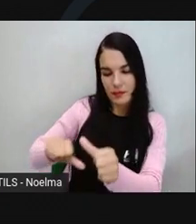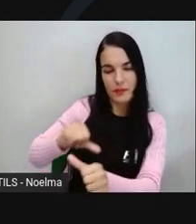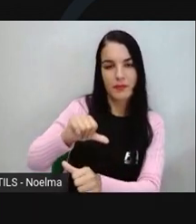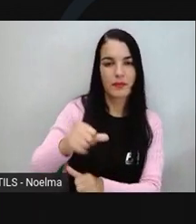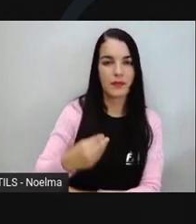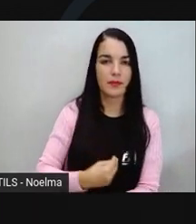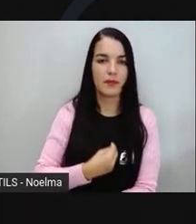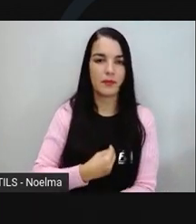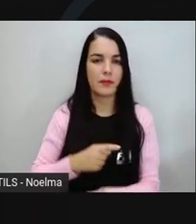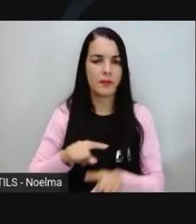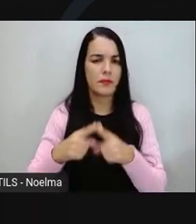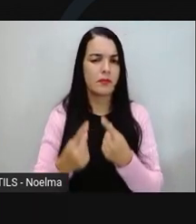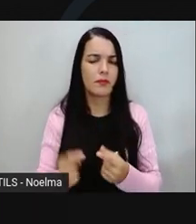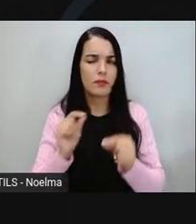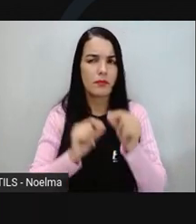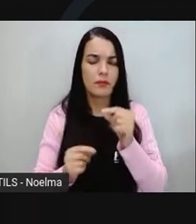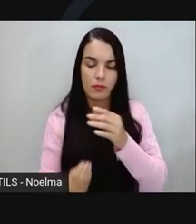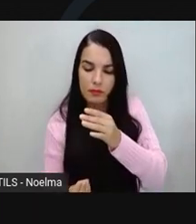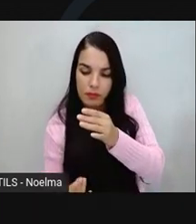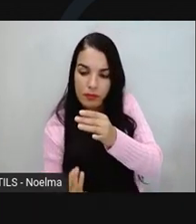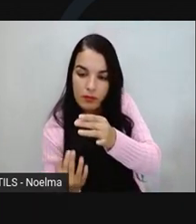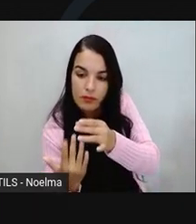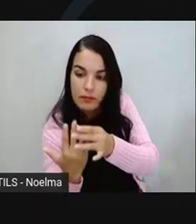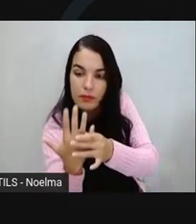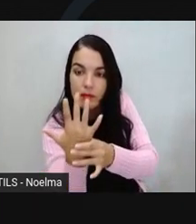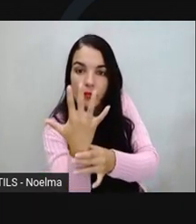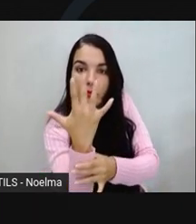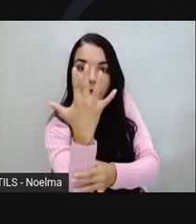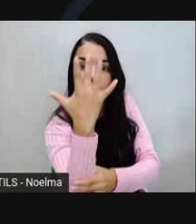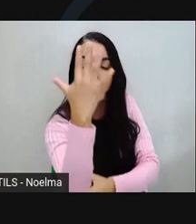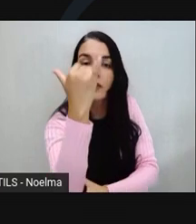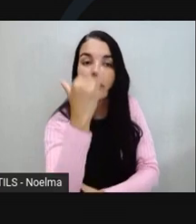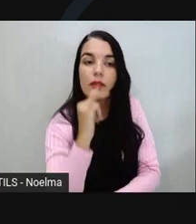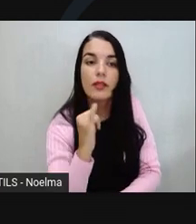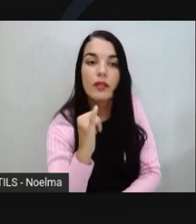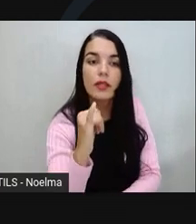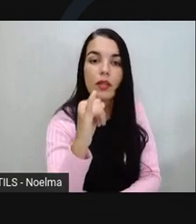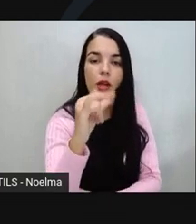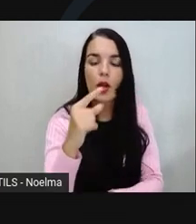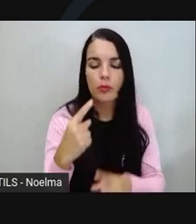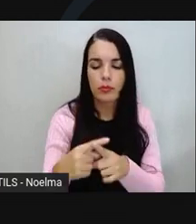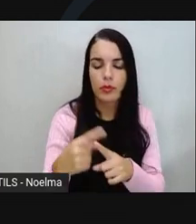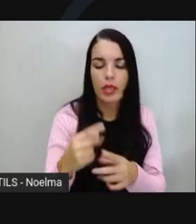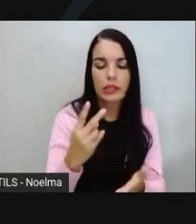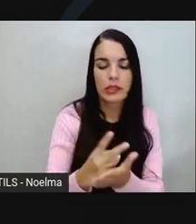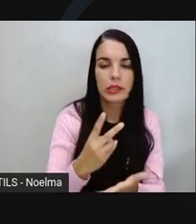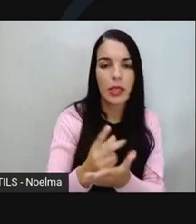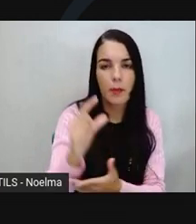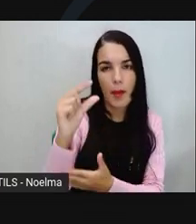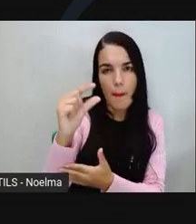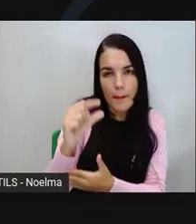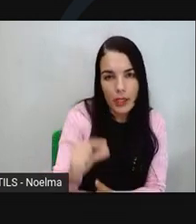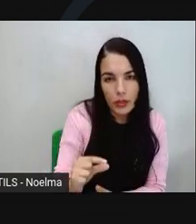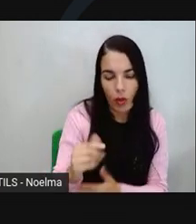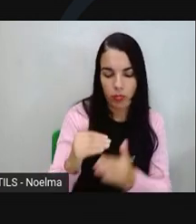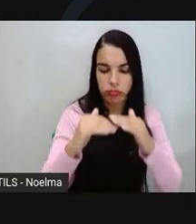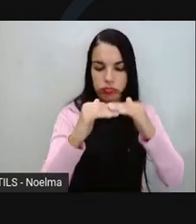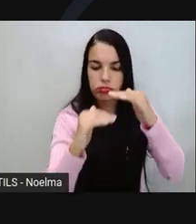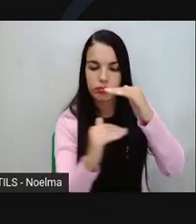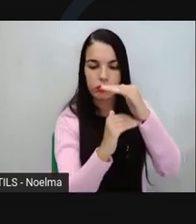Mas a energia que é transmitida para um nível trófico superior é sempre menor do que aquela presente no nível